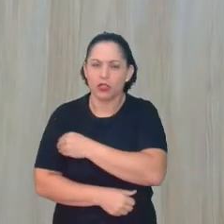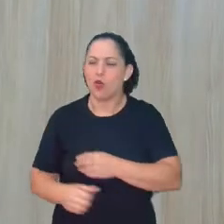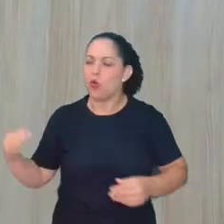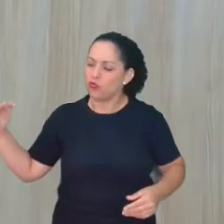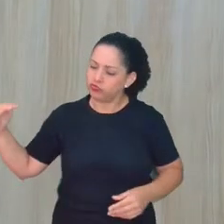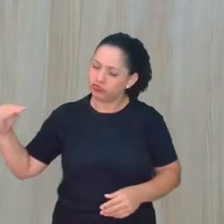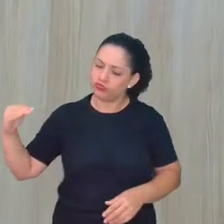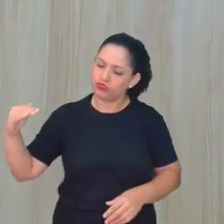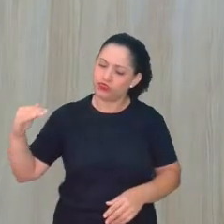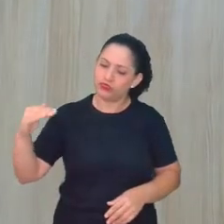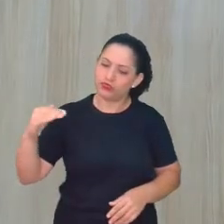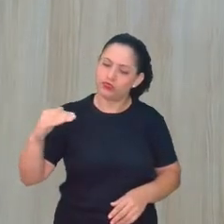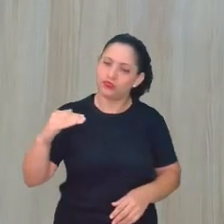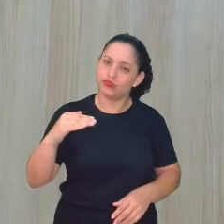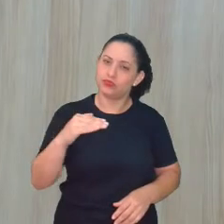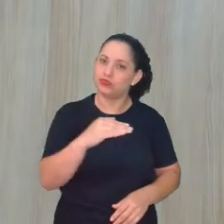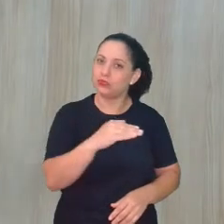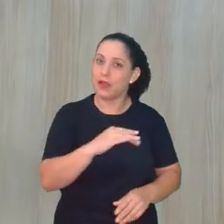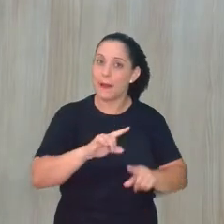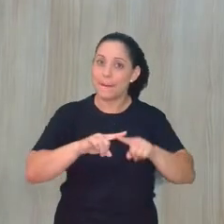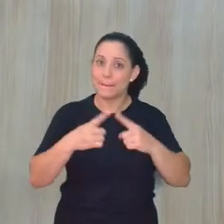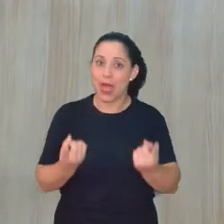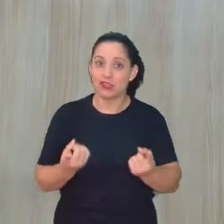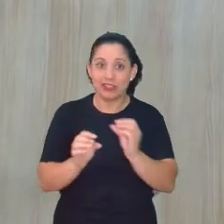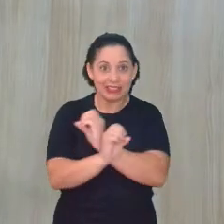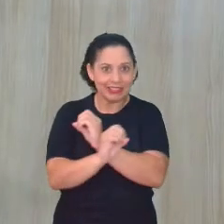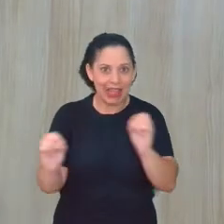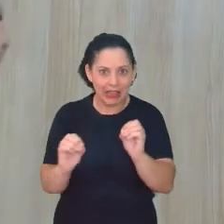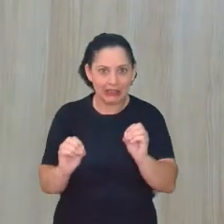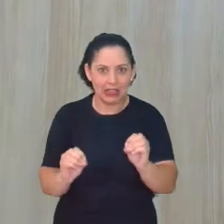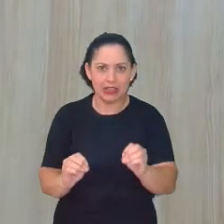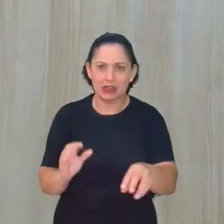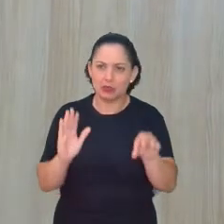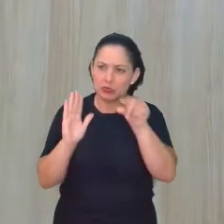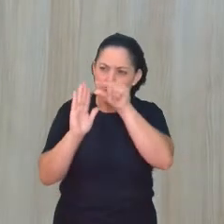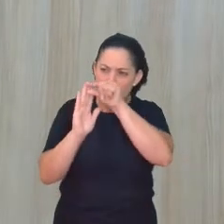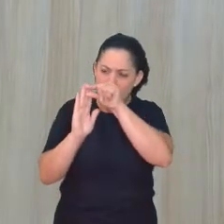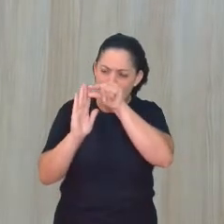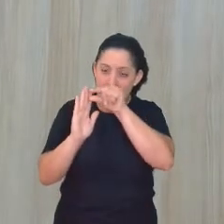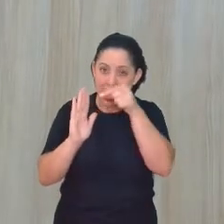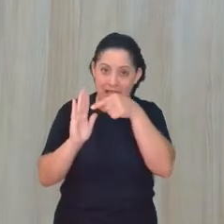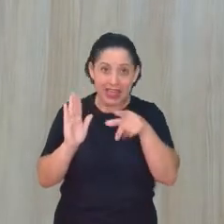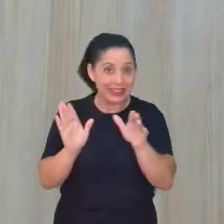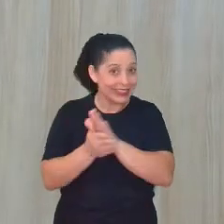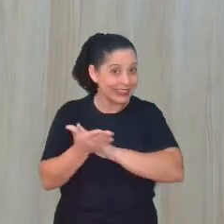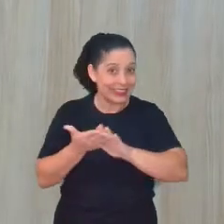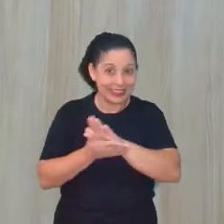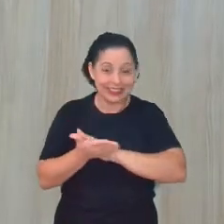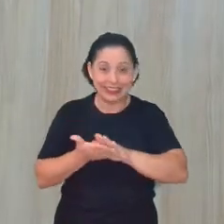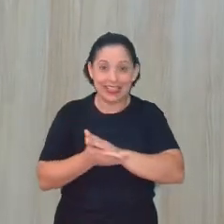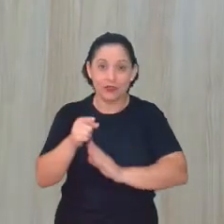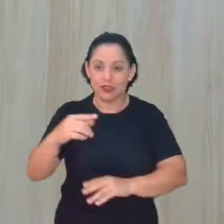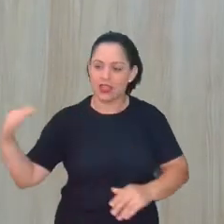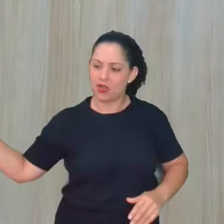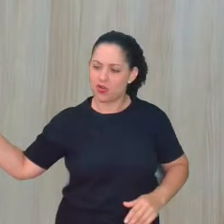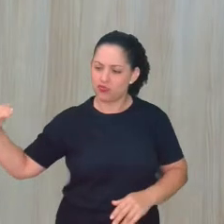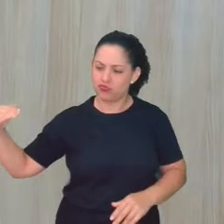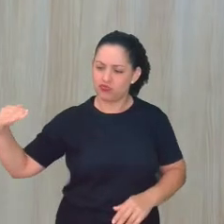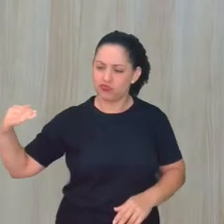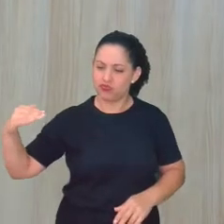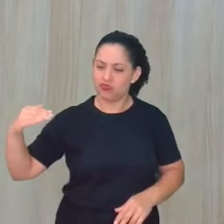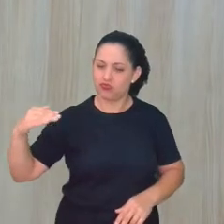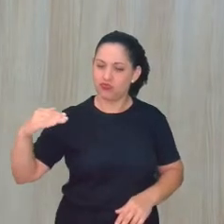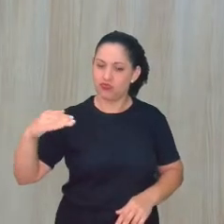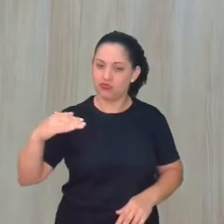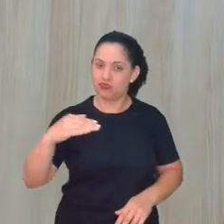né? Sendo que não marca nada, né? E você na estrada, chega a